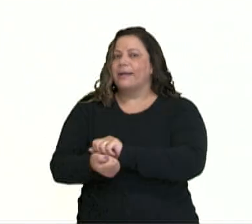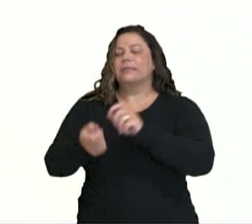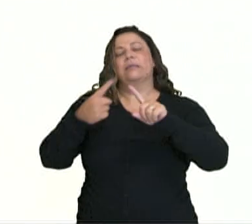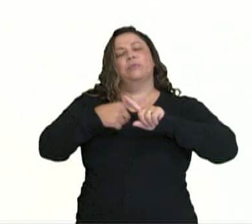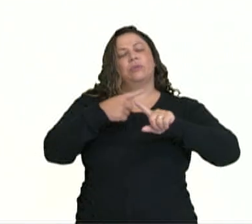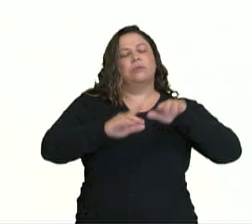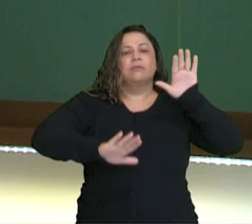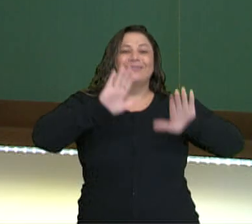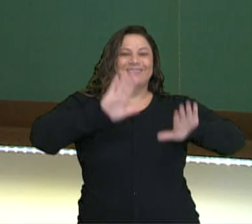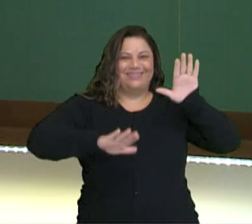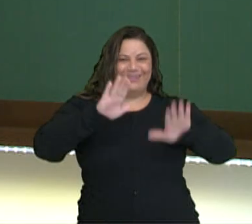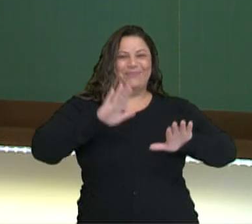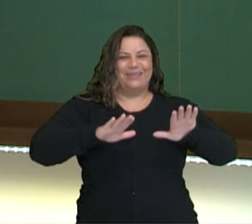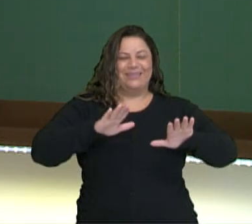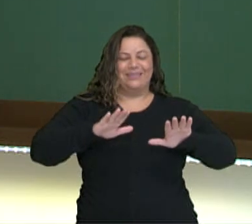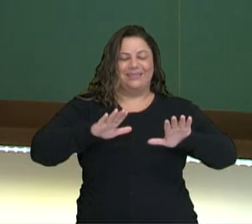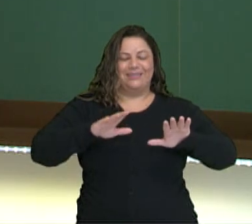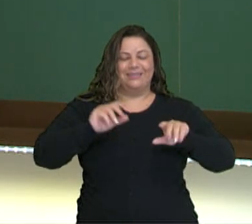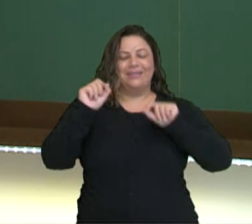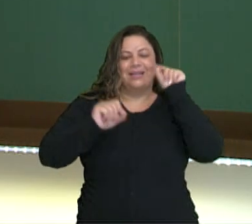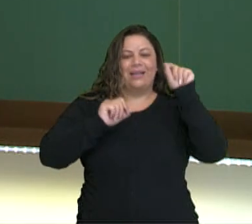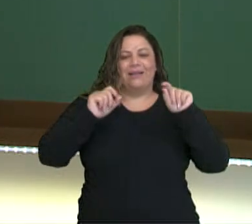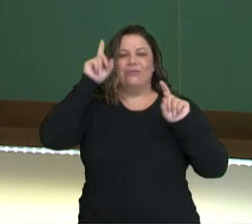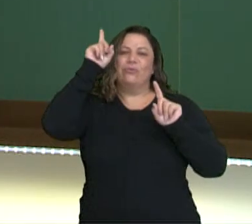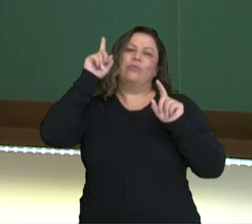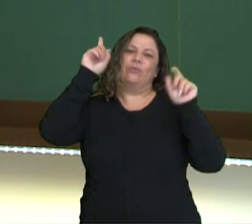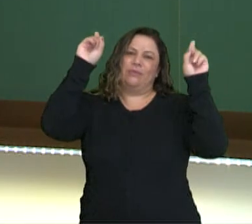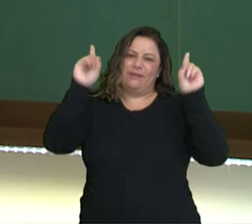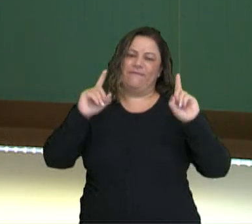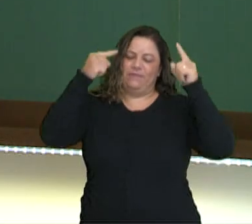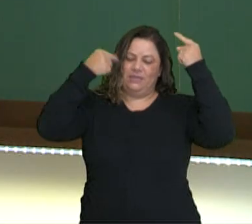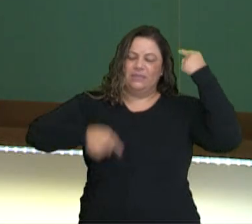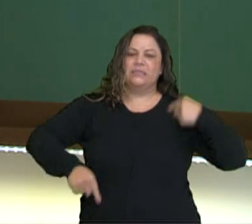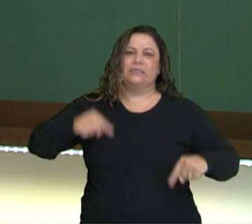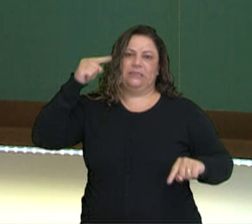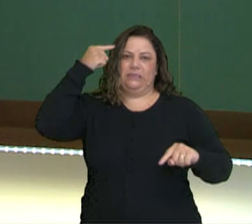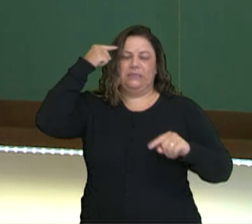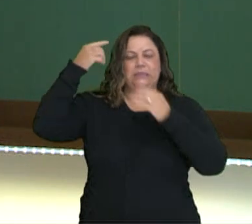depender muito da deficiência desse jogador.